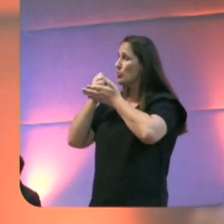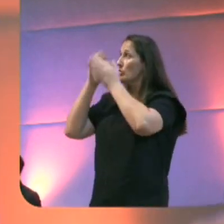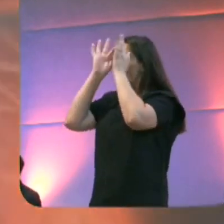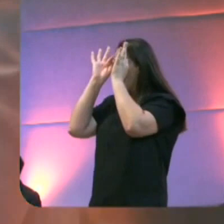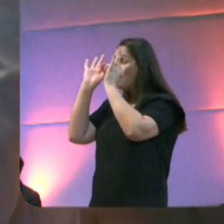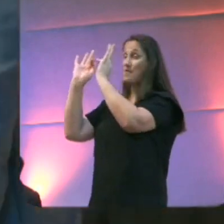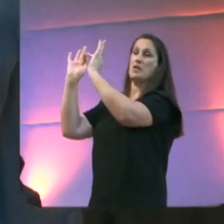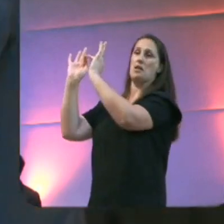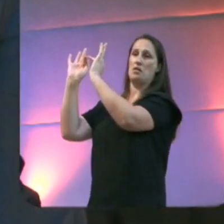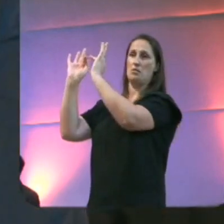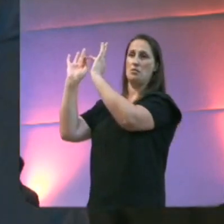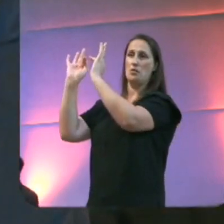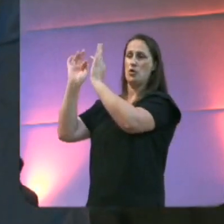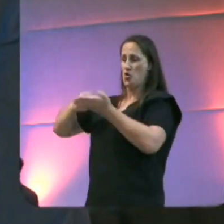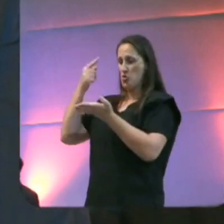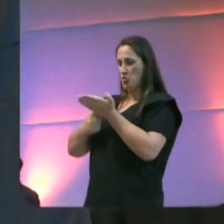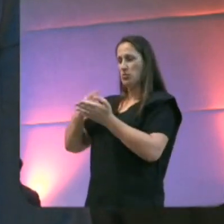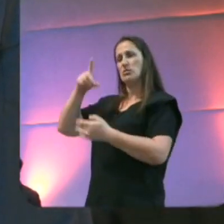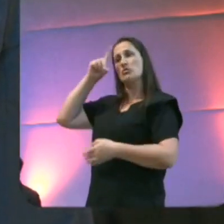fiel.